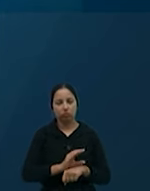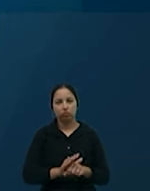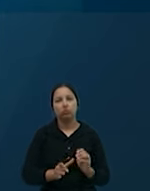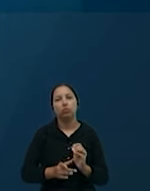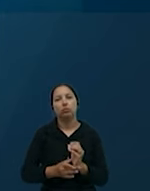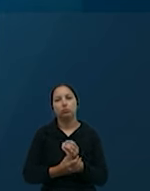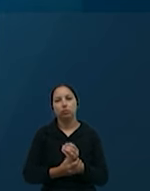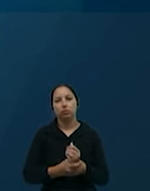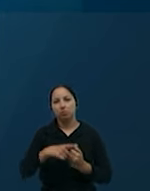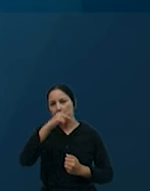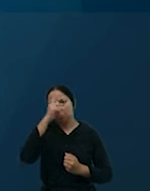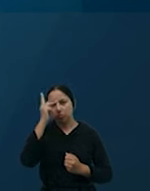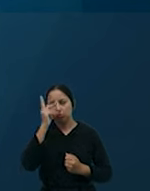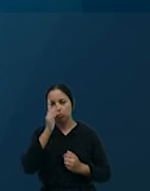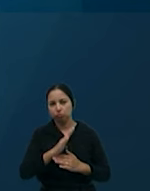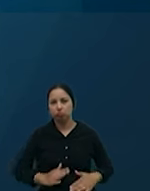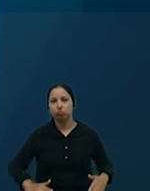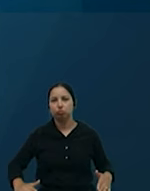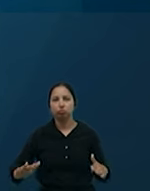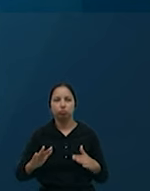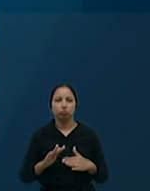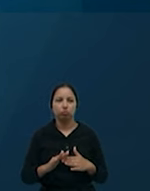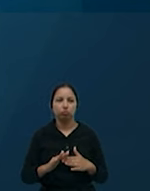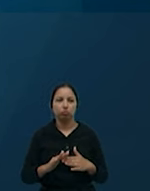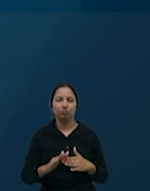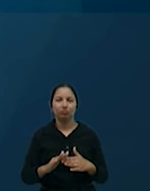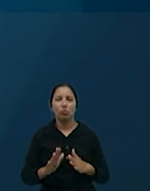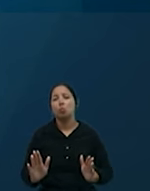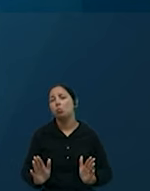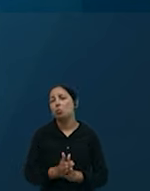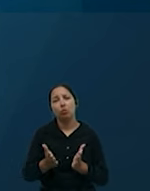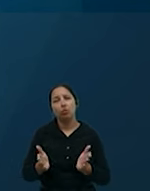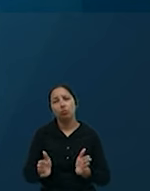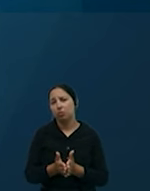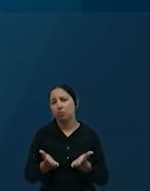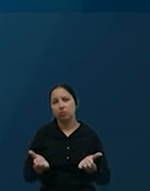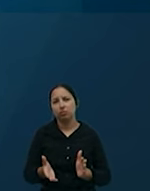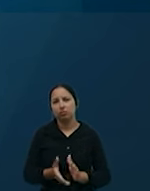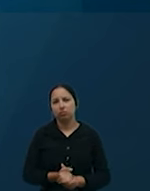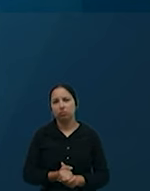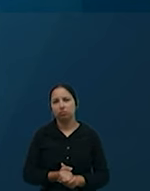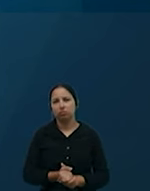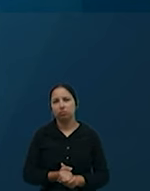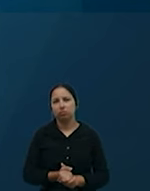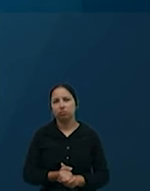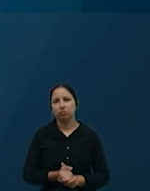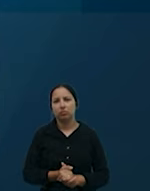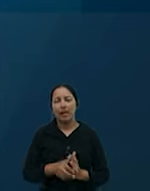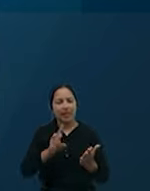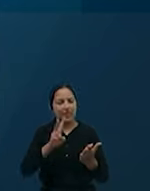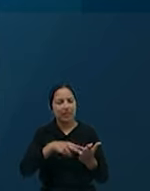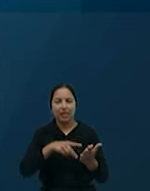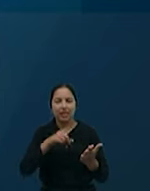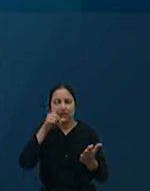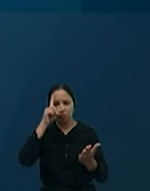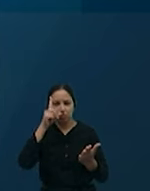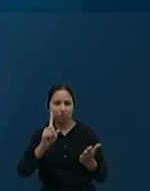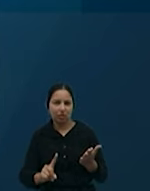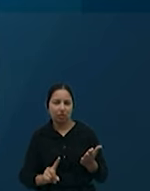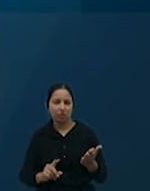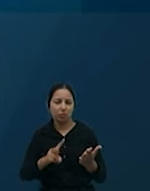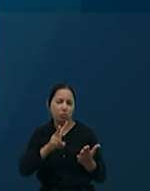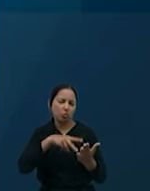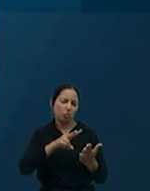grande essência hipossuficientes, semi-analfabetos ou analfabetos, que sequer